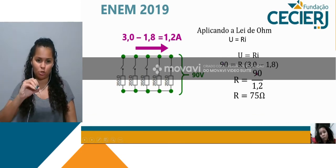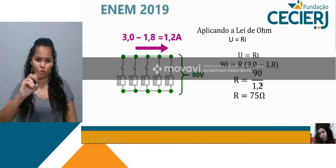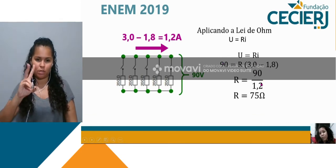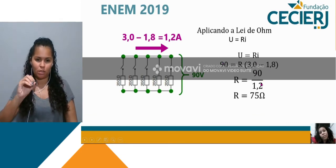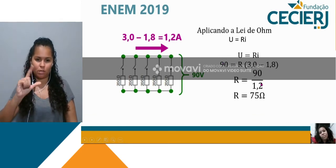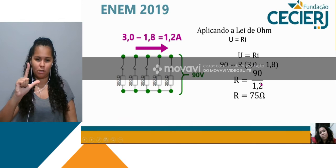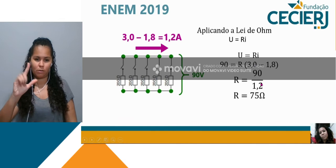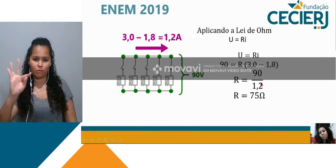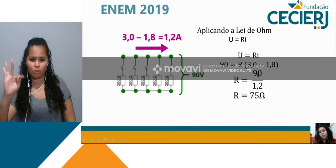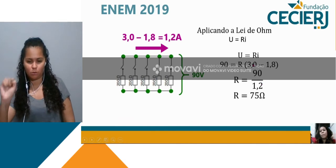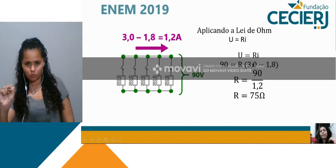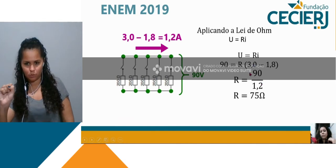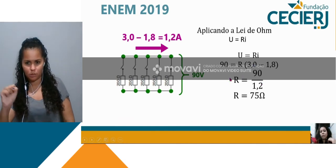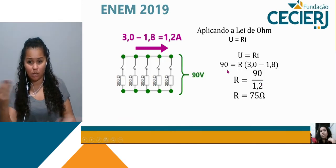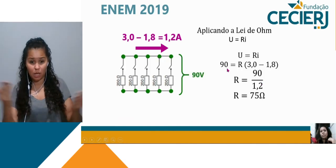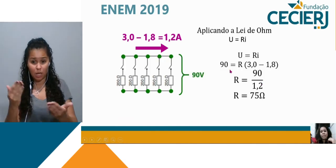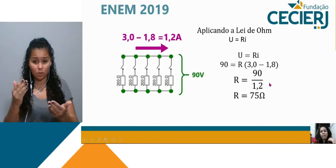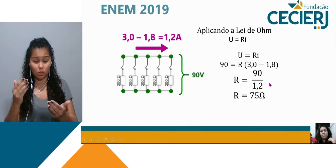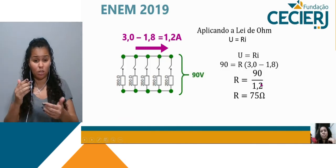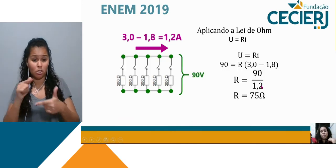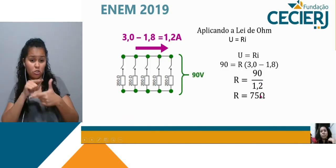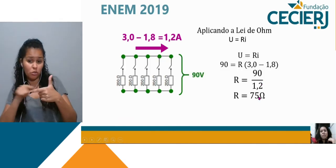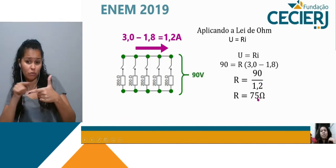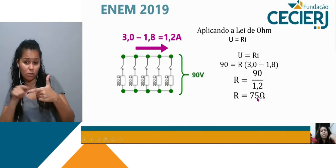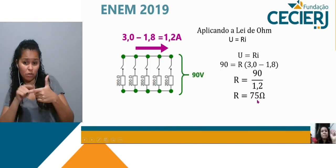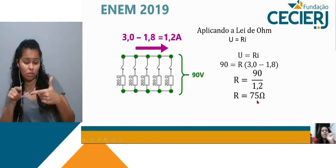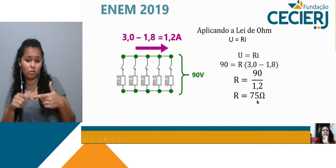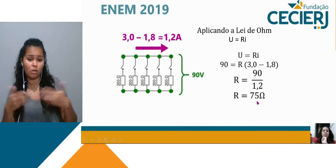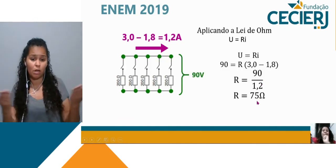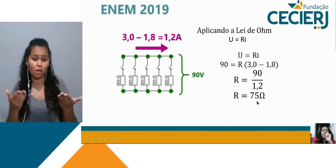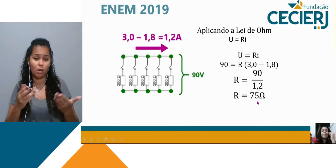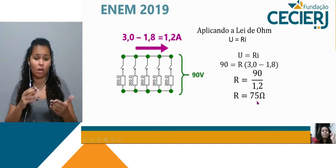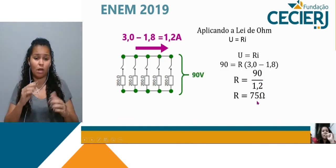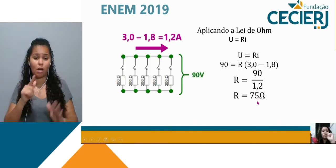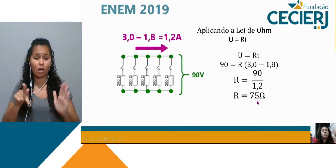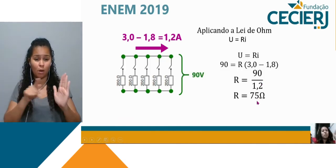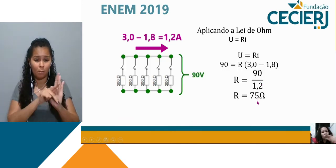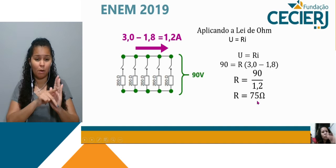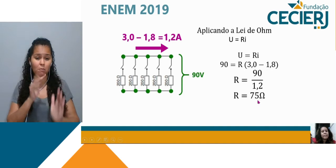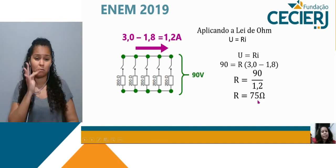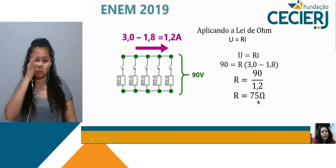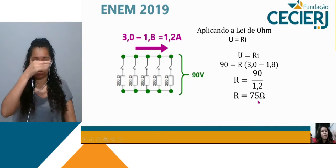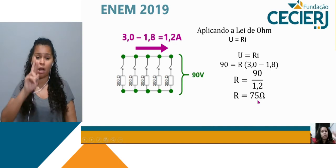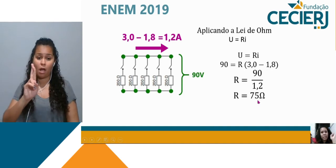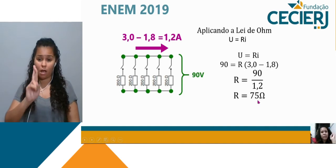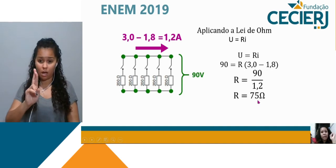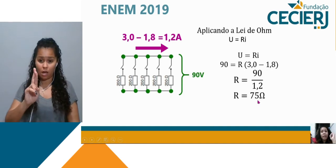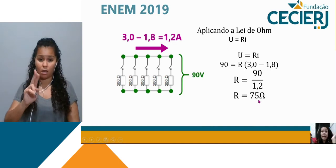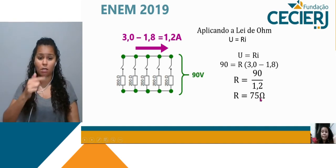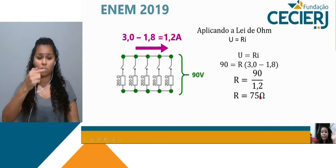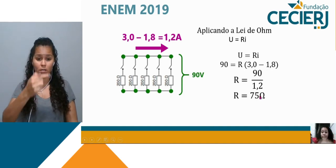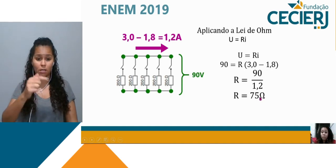corrente, 1,2. Então, eu passo 1,2 para baixo dividindo e a minha resistência equivalente de toda essa galera